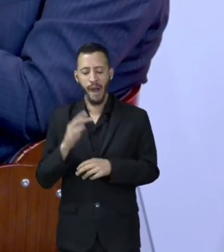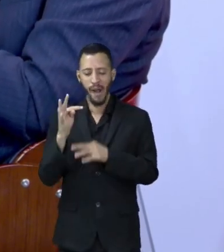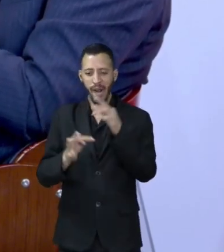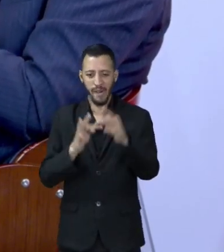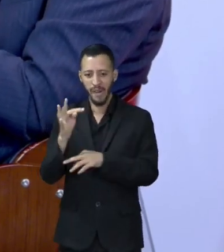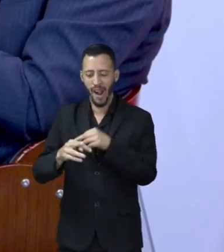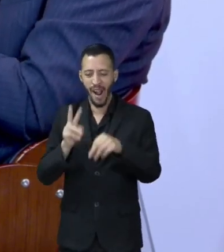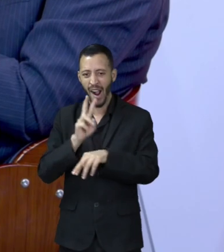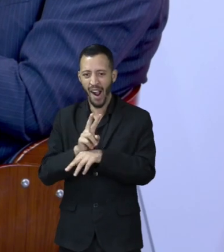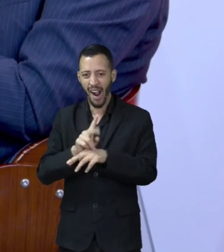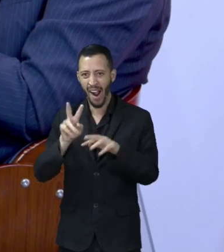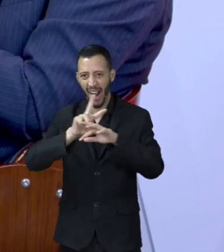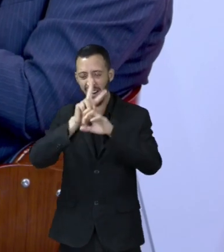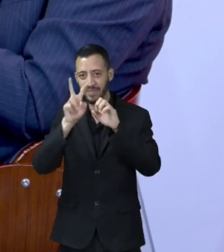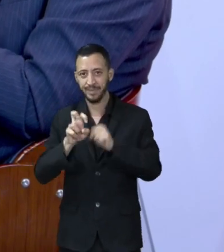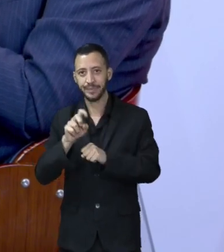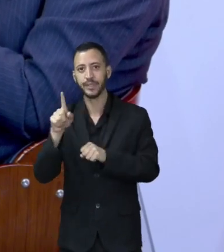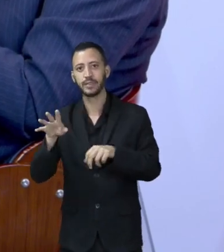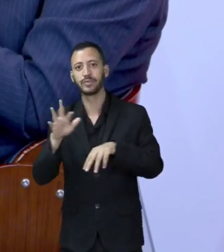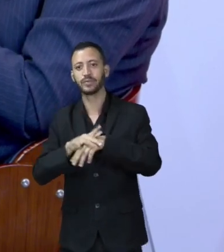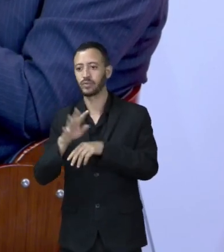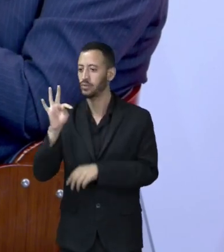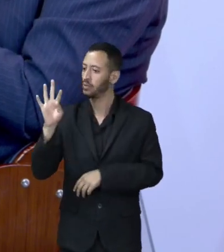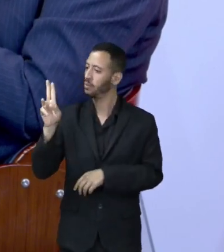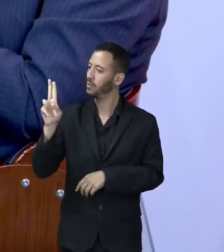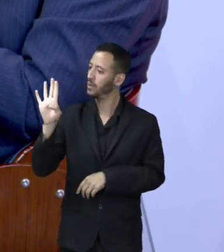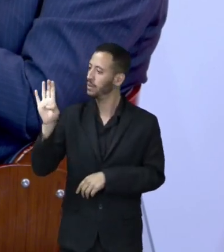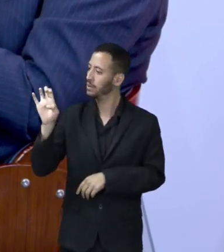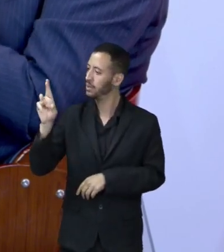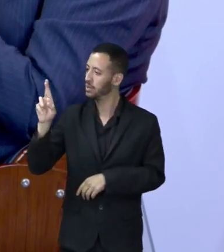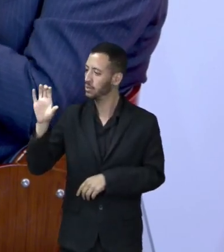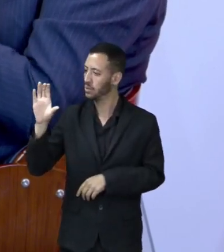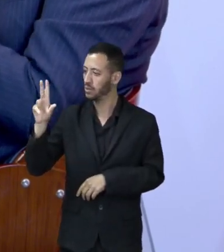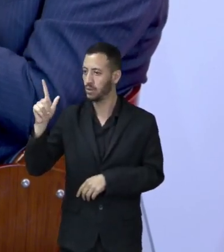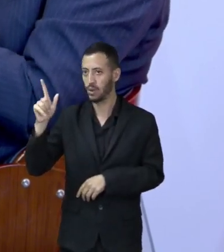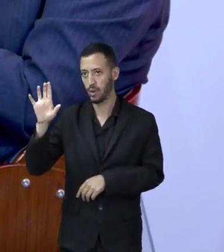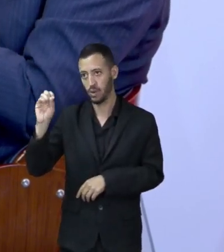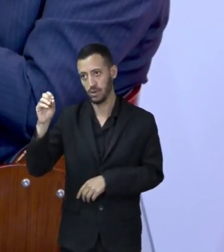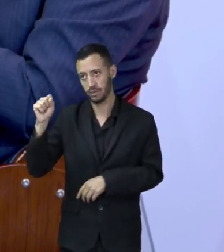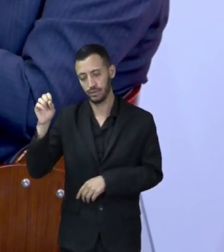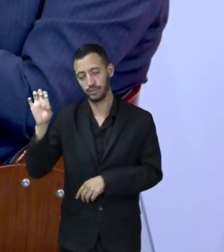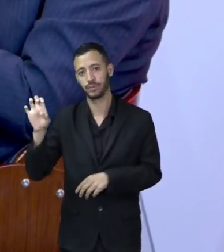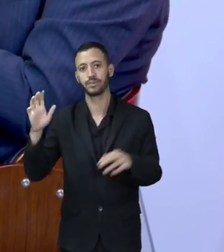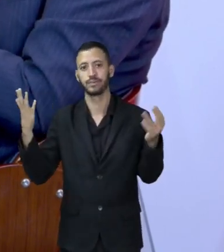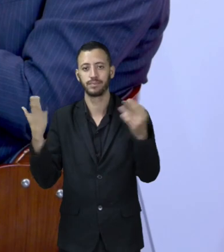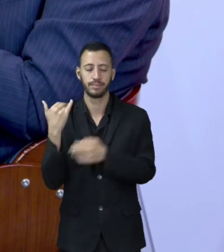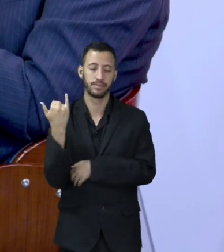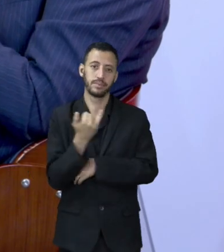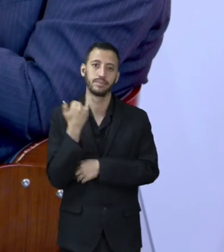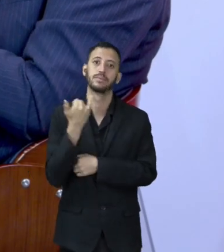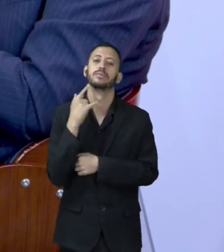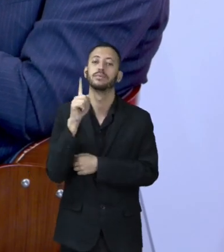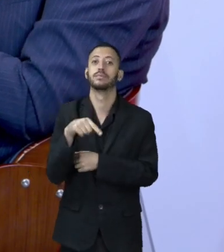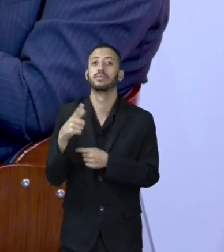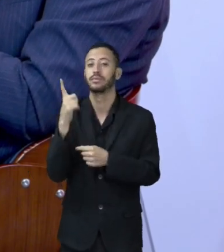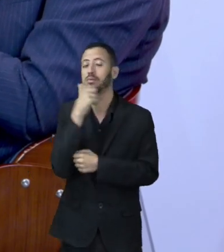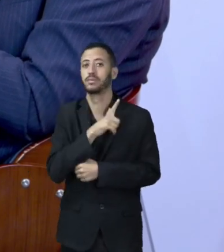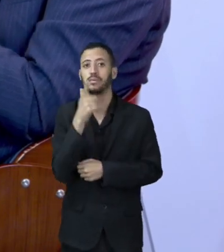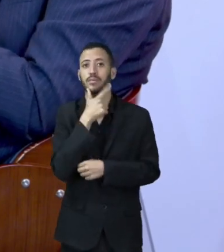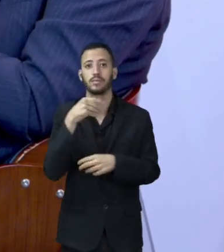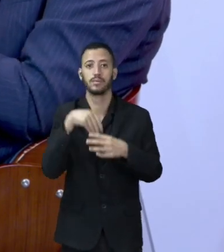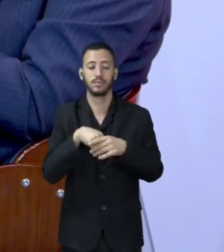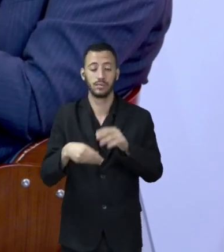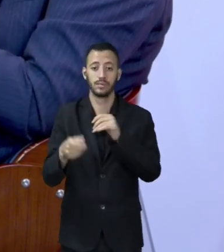tratamento preventivo da tuberculose. E queria que você falasse um pouquinho também da importância, né, dessas conquistas aí